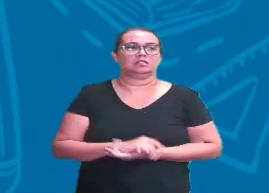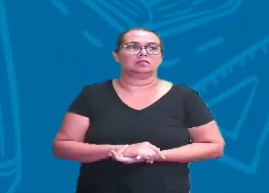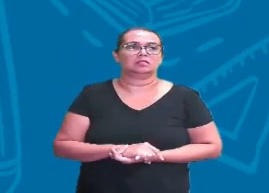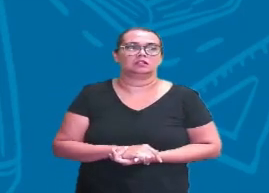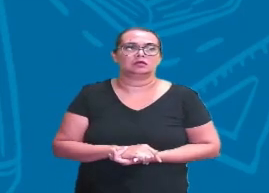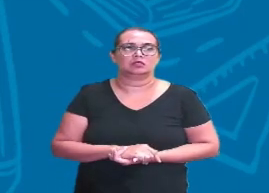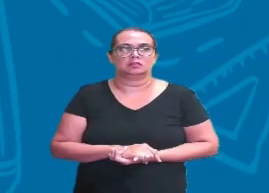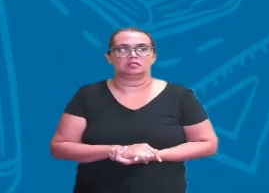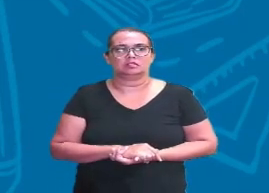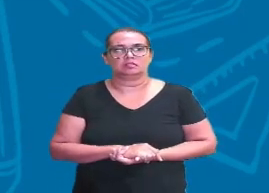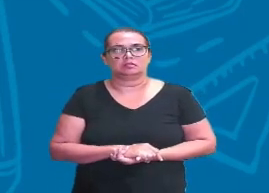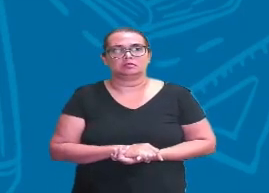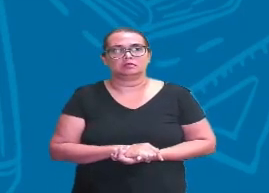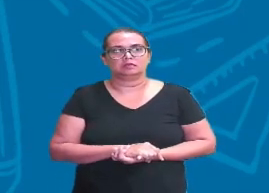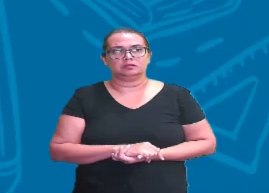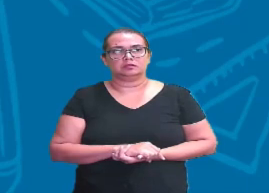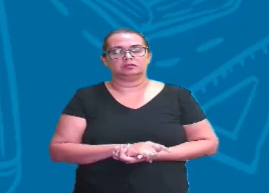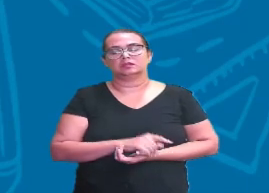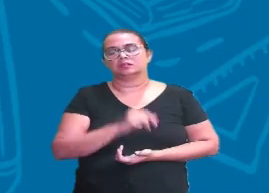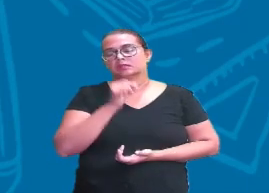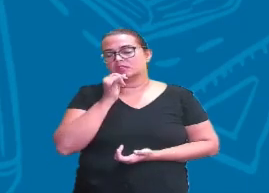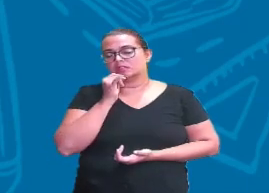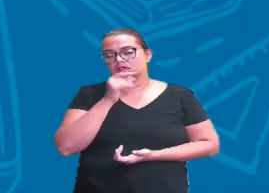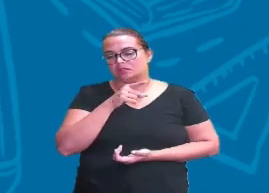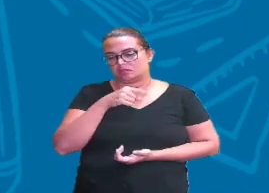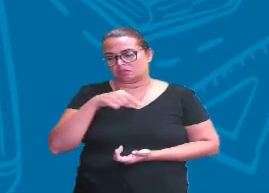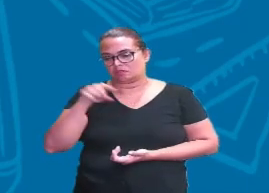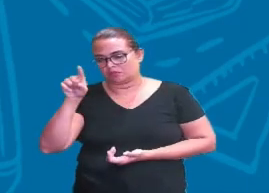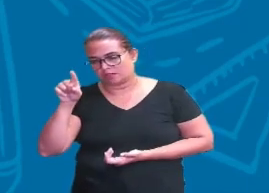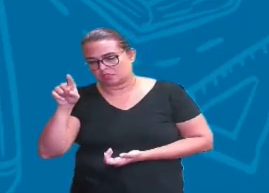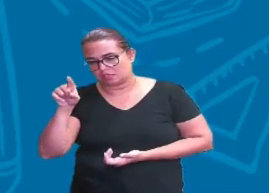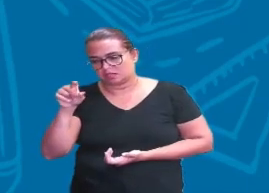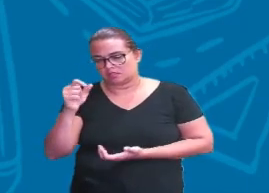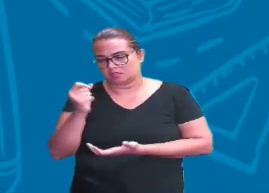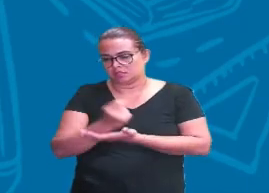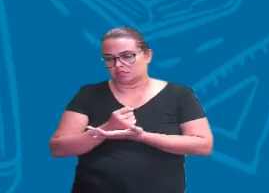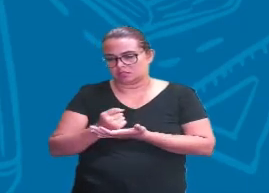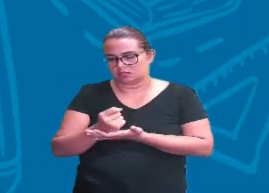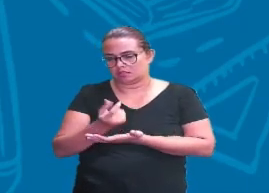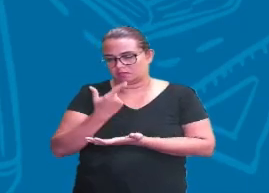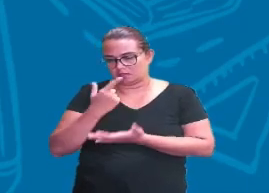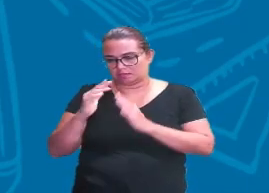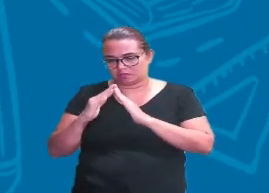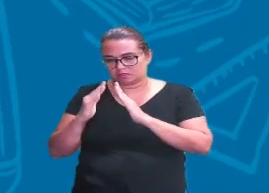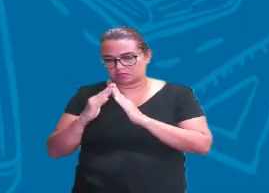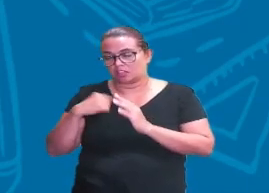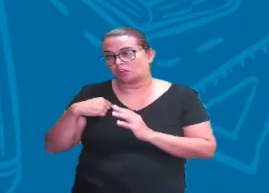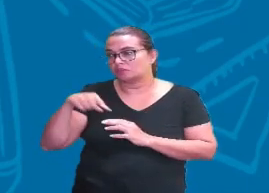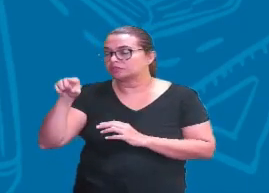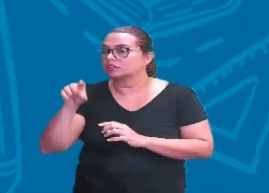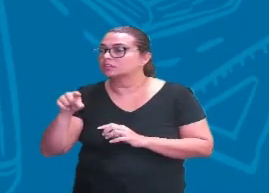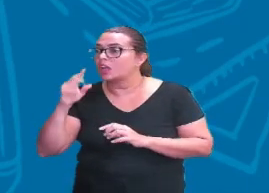vai numa farmácia, né, que tem aquelas balanças, aí você vê o meu peso.